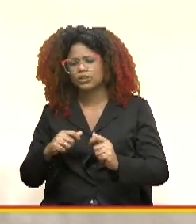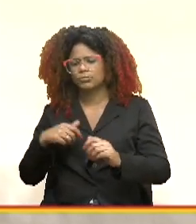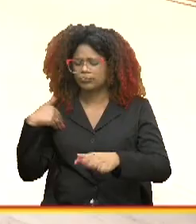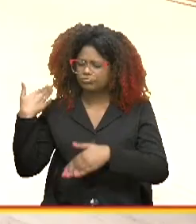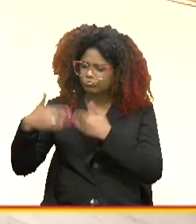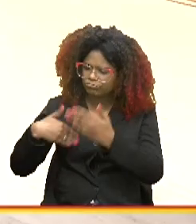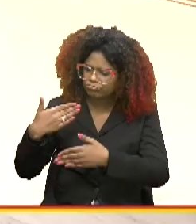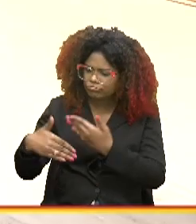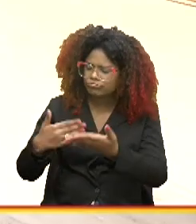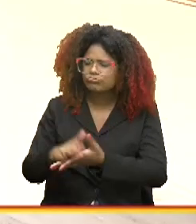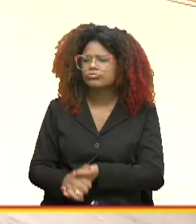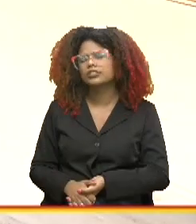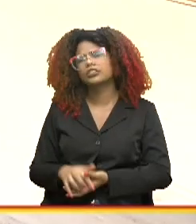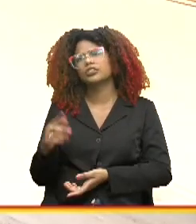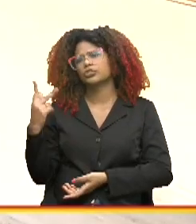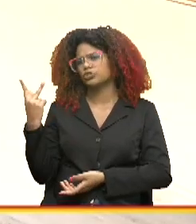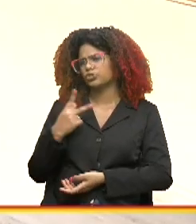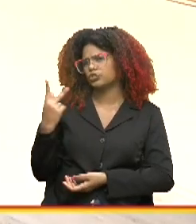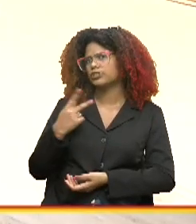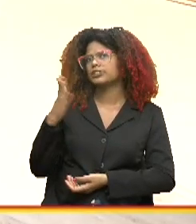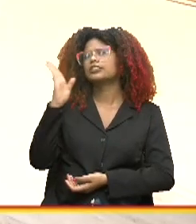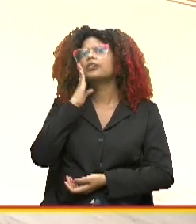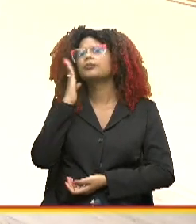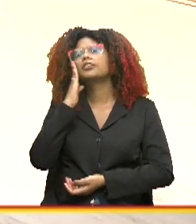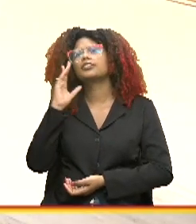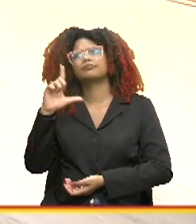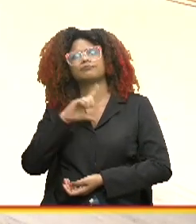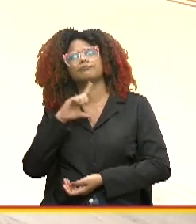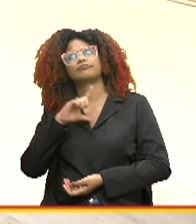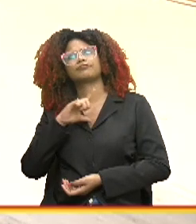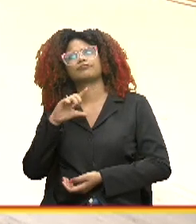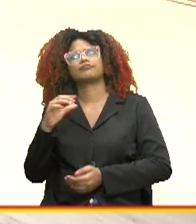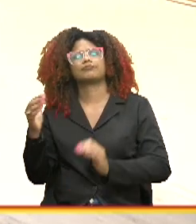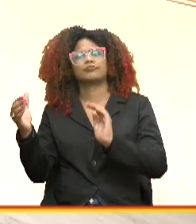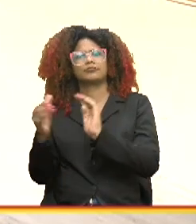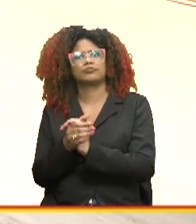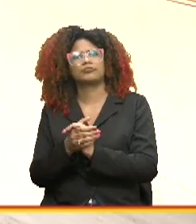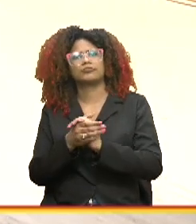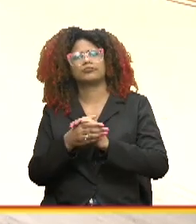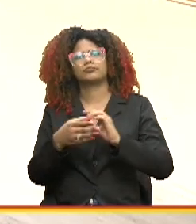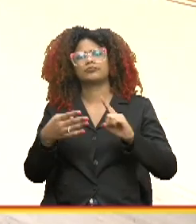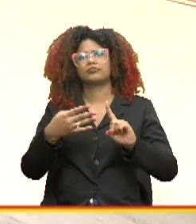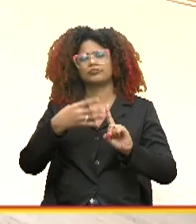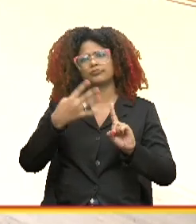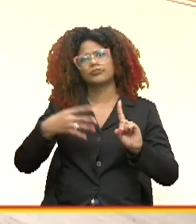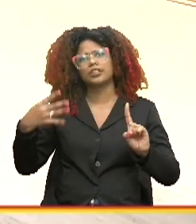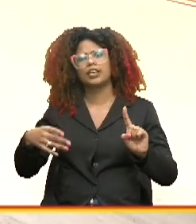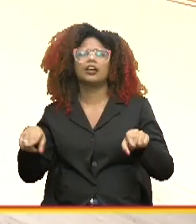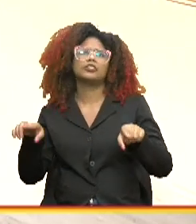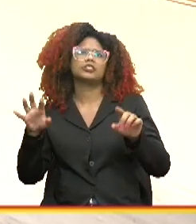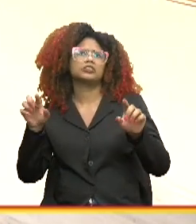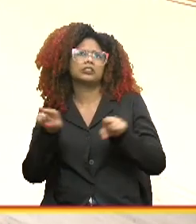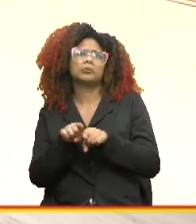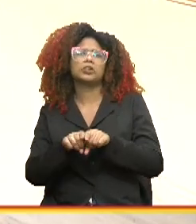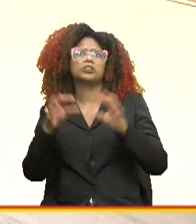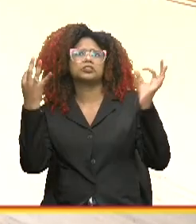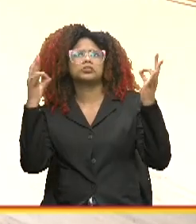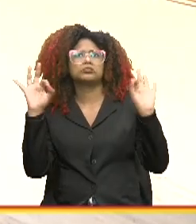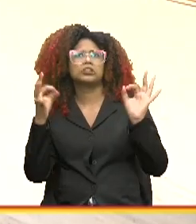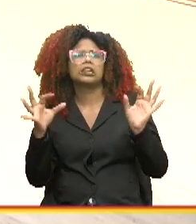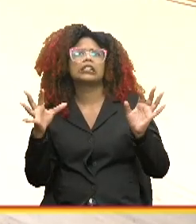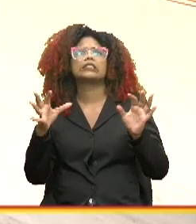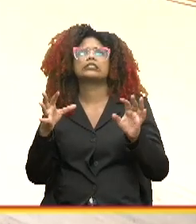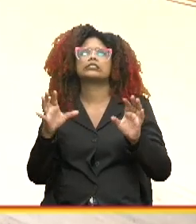né mas a gente sabe que tem casais homoafetivos ou pessoas solteiras né da comunidade